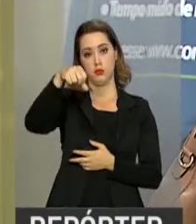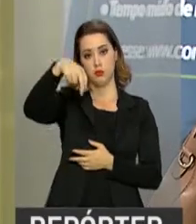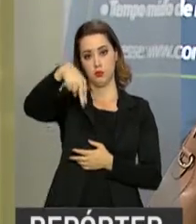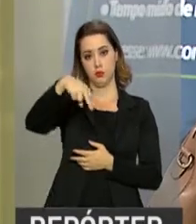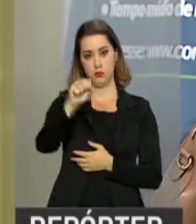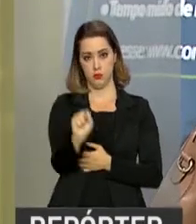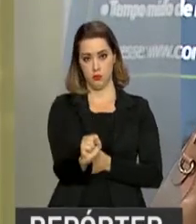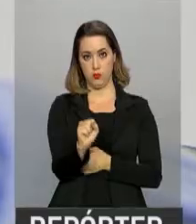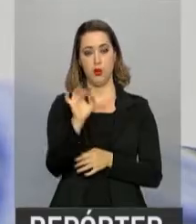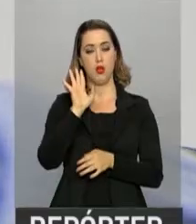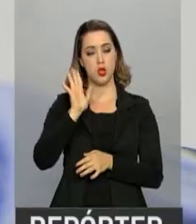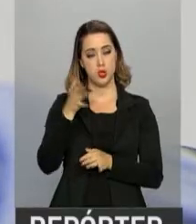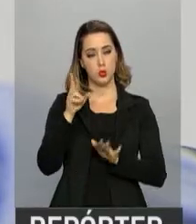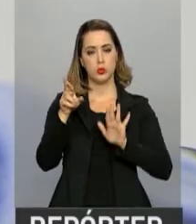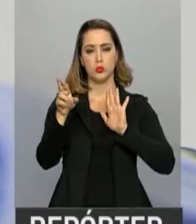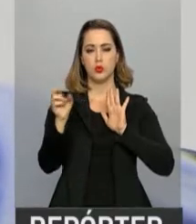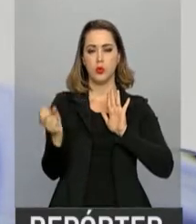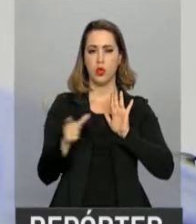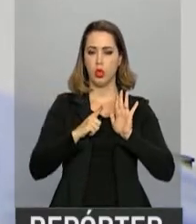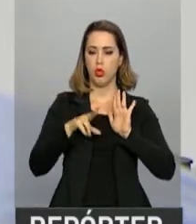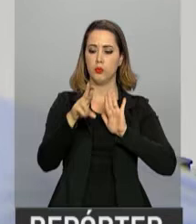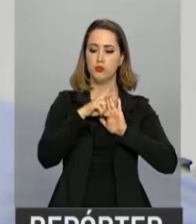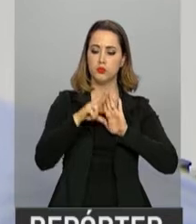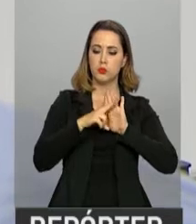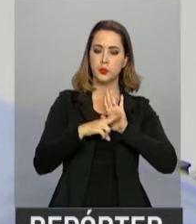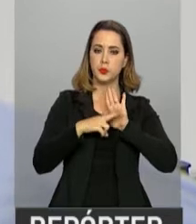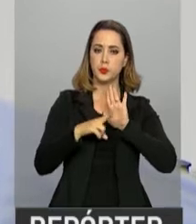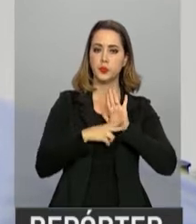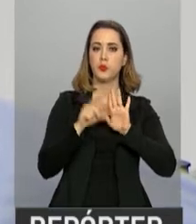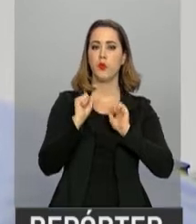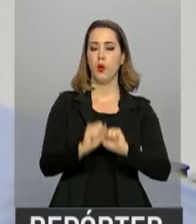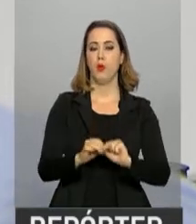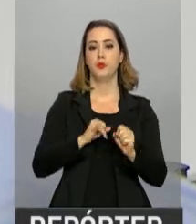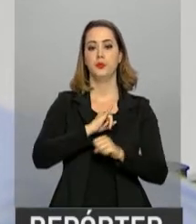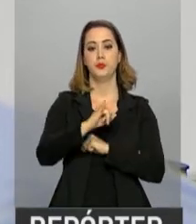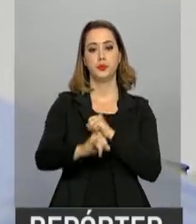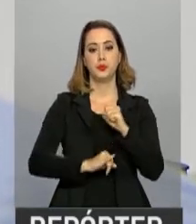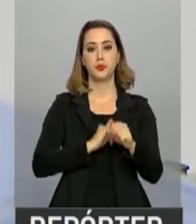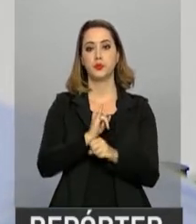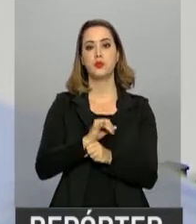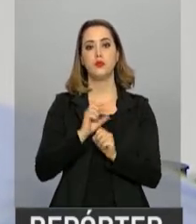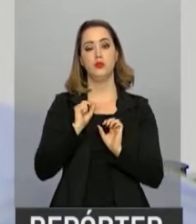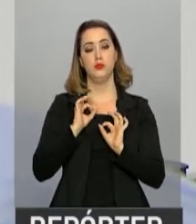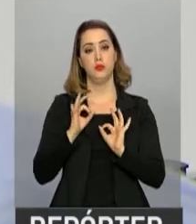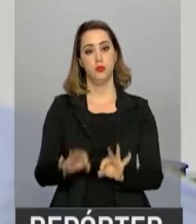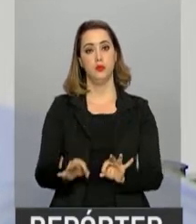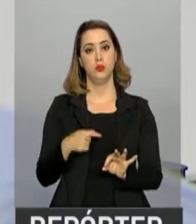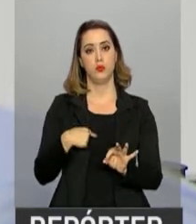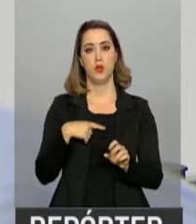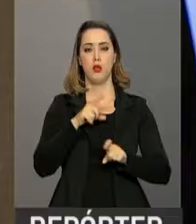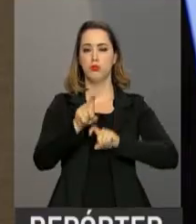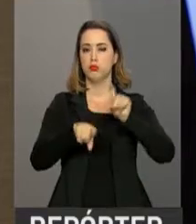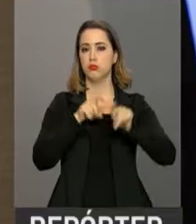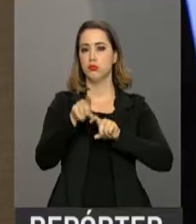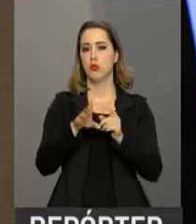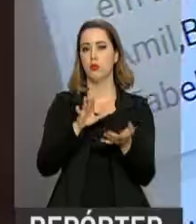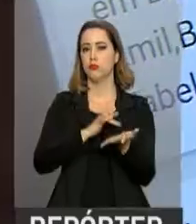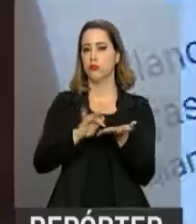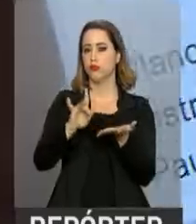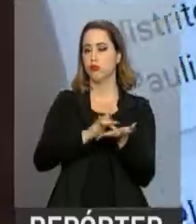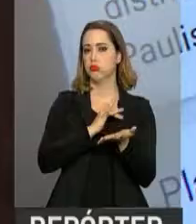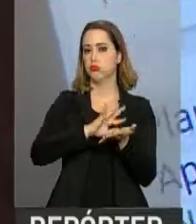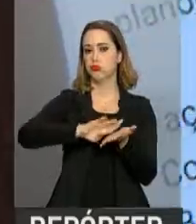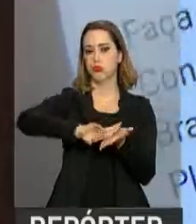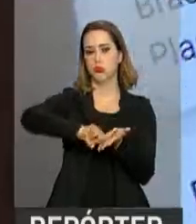Suplementar regulamentou a contratação de planos de saúde por meio de plataformas digitais, como computadores, tablets